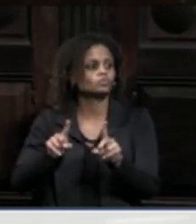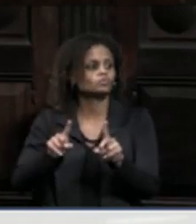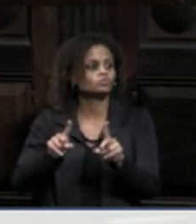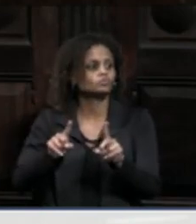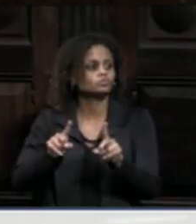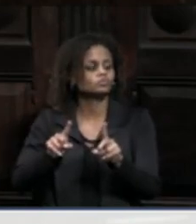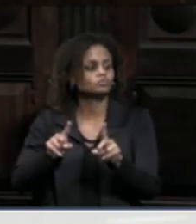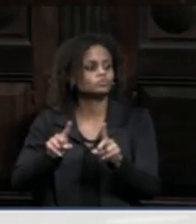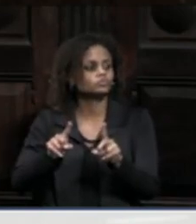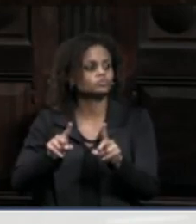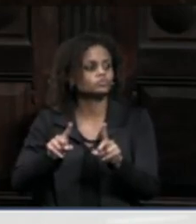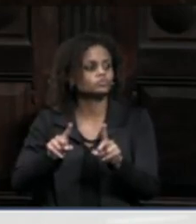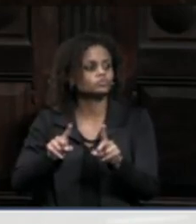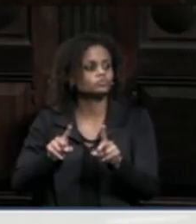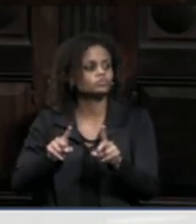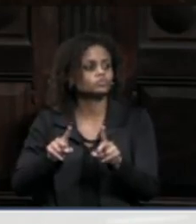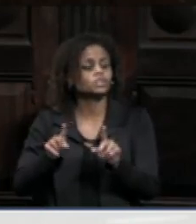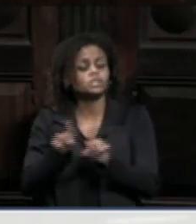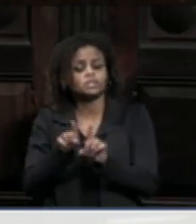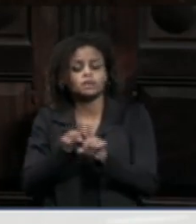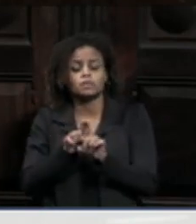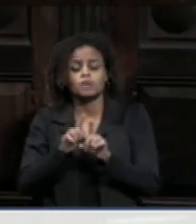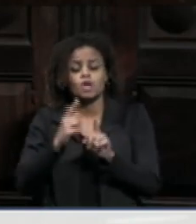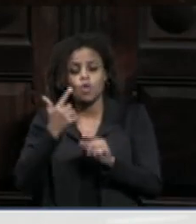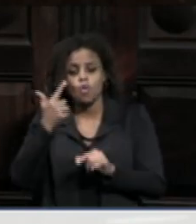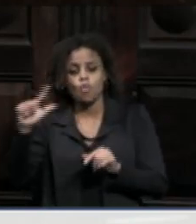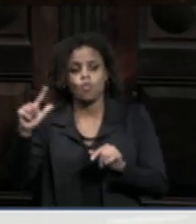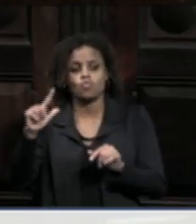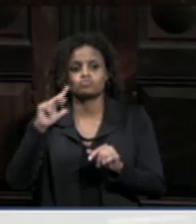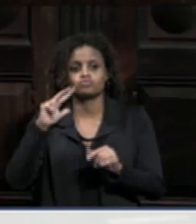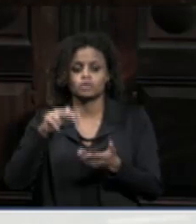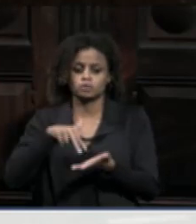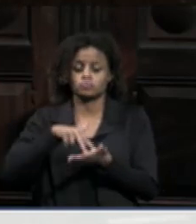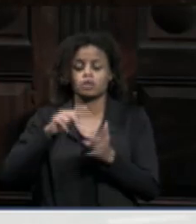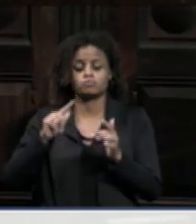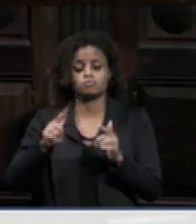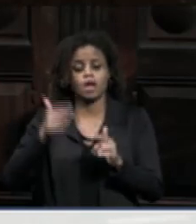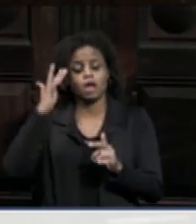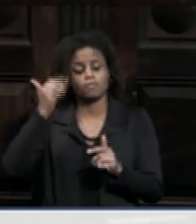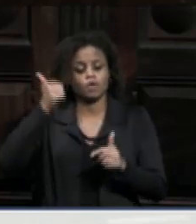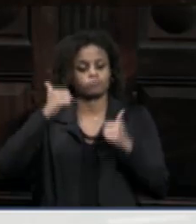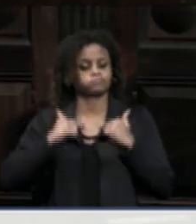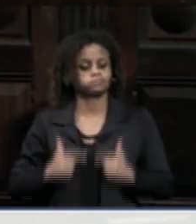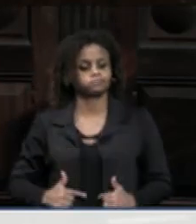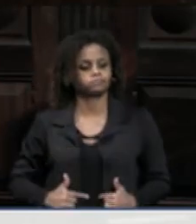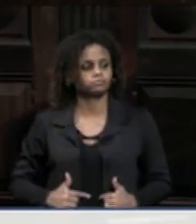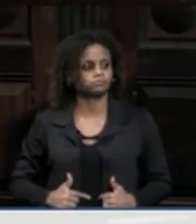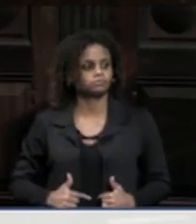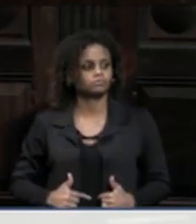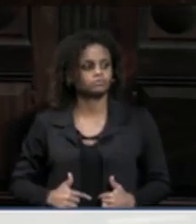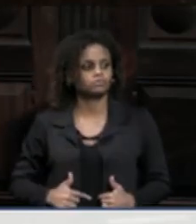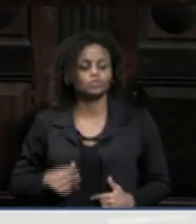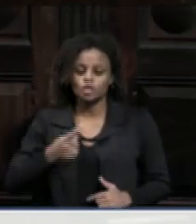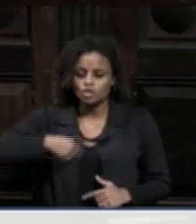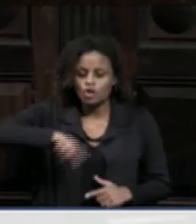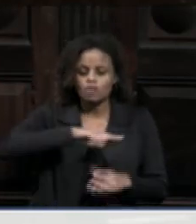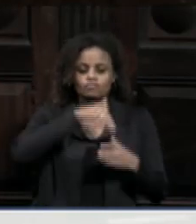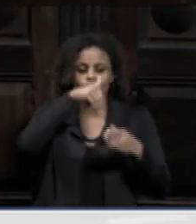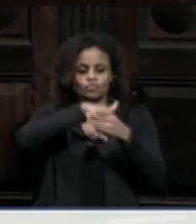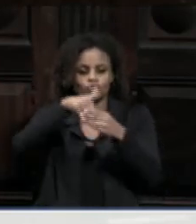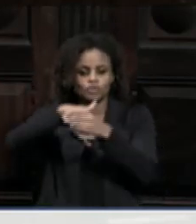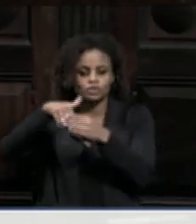até outros que têm posições mais neutras, que nós